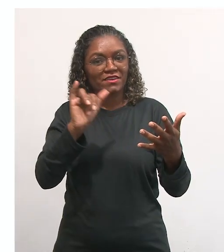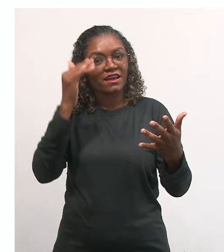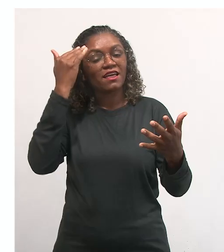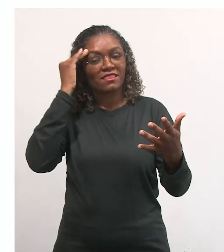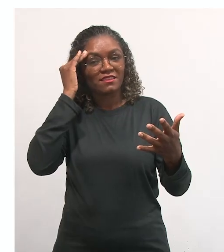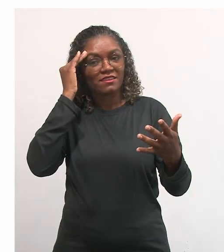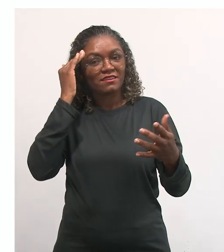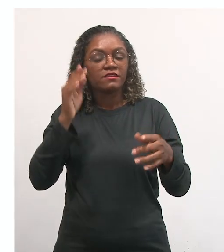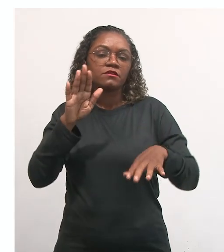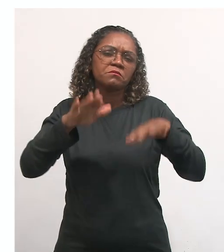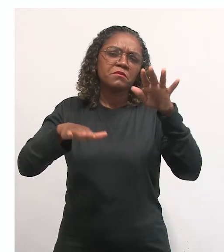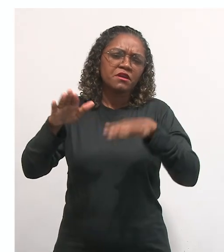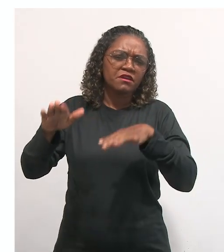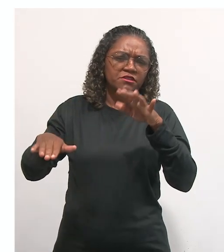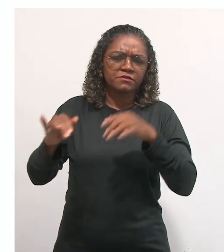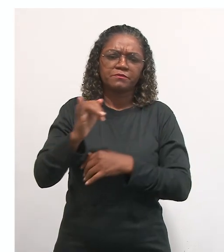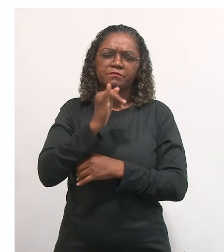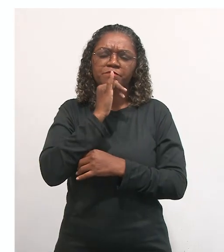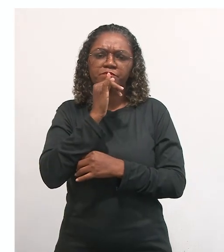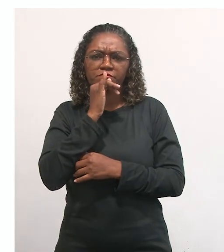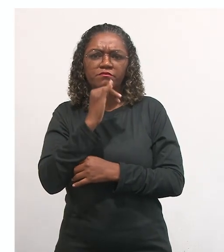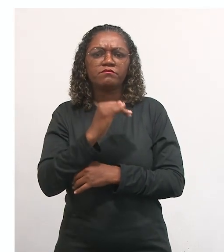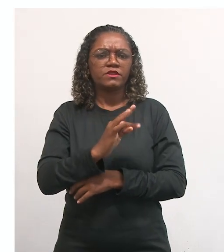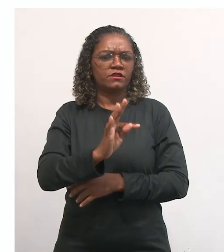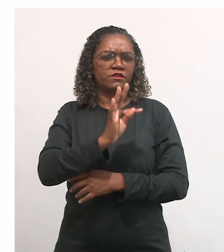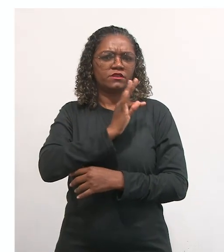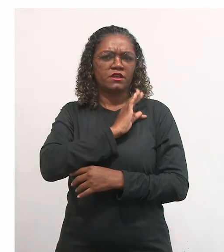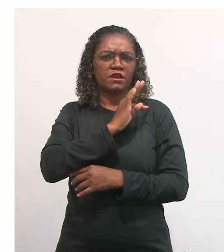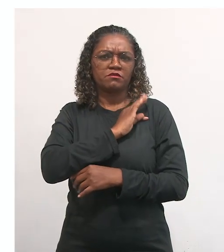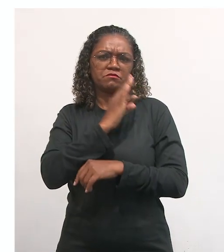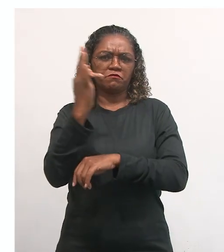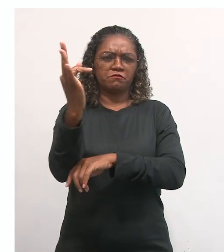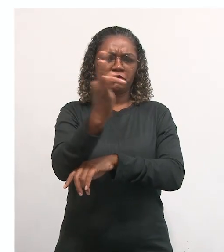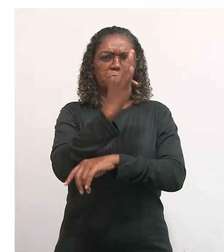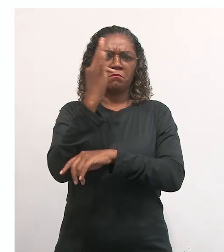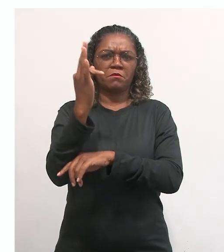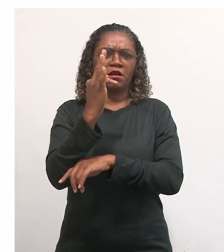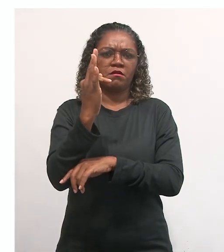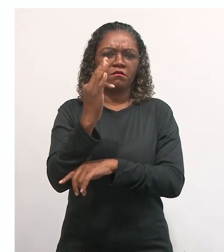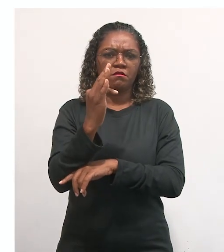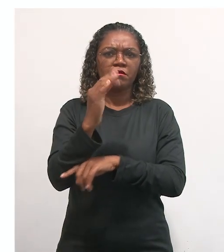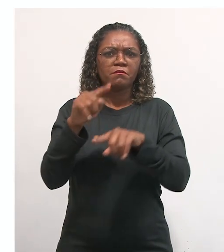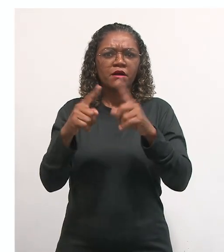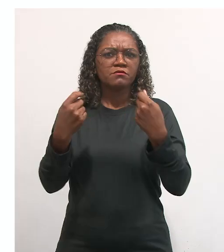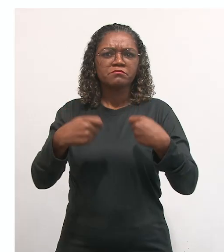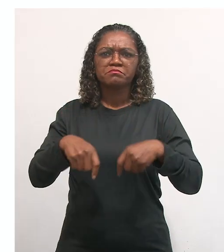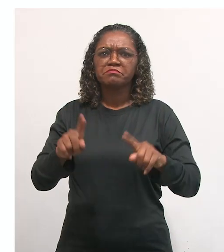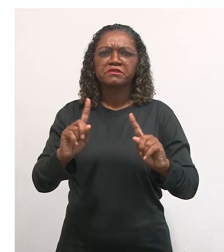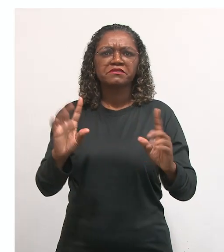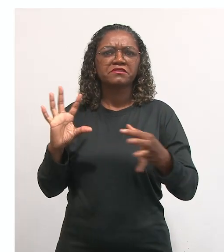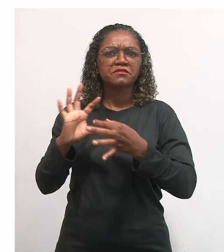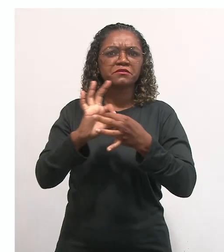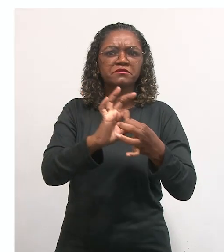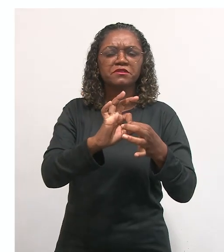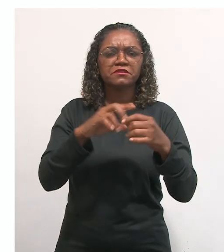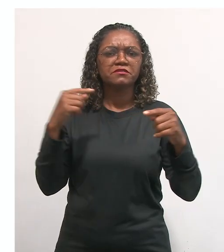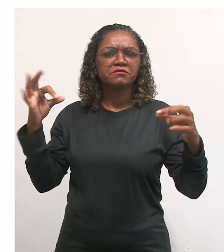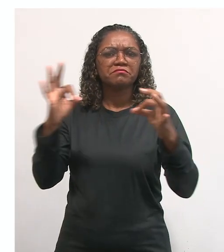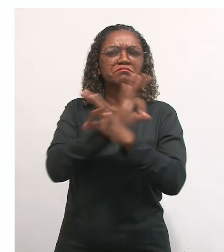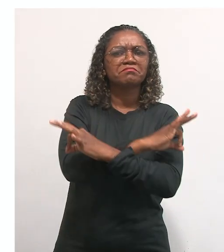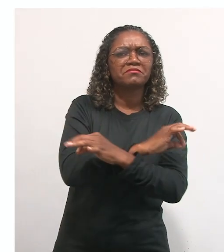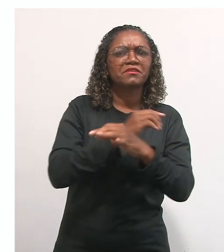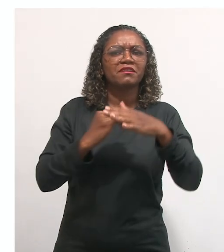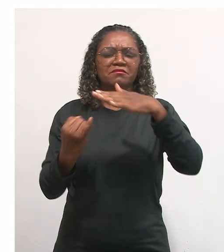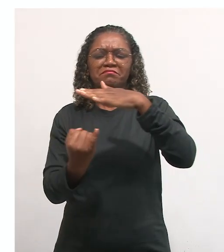numa situação informal pode gerar estranhamentos e ser informal nos casos de formalidade eh determinada pode lhe